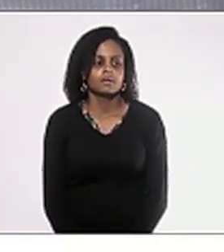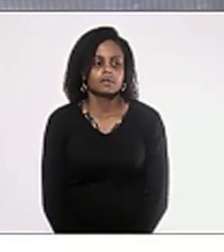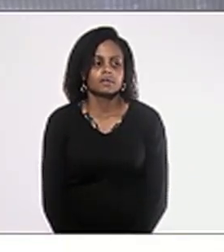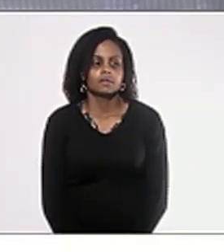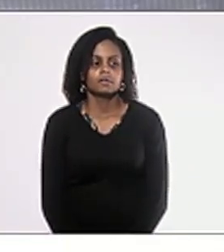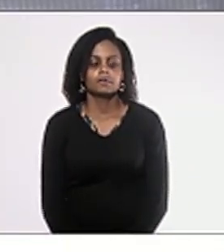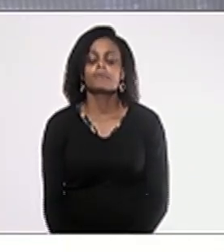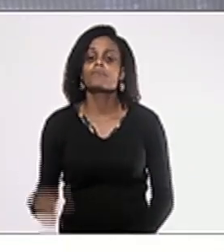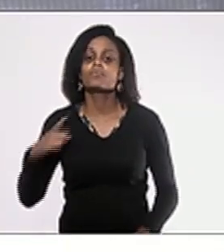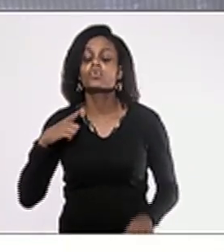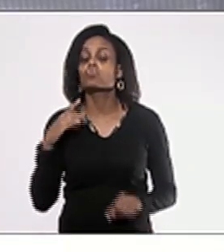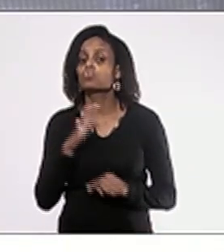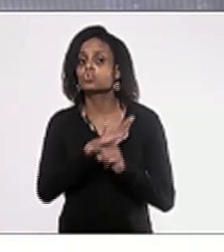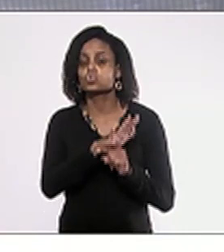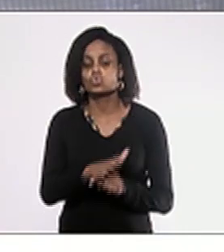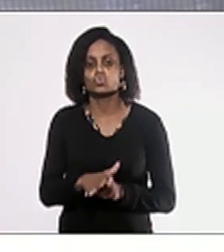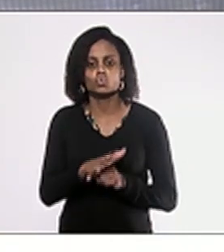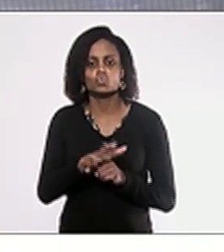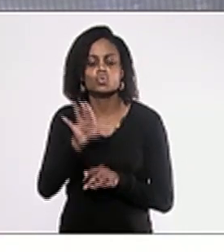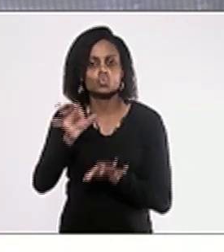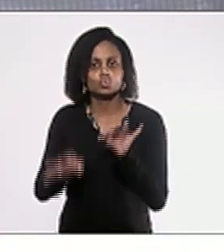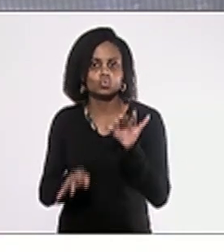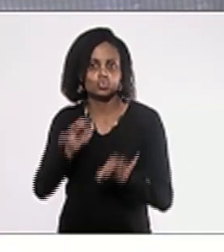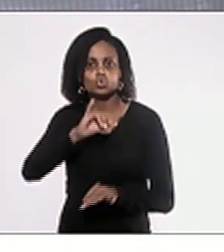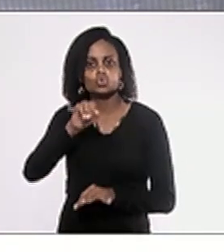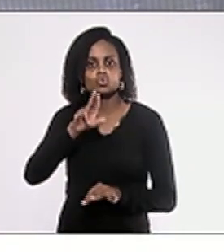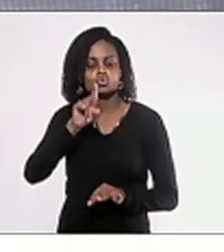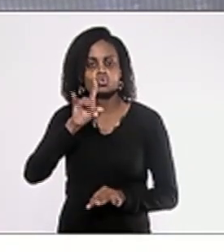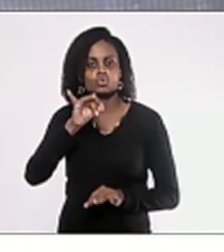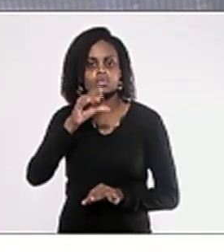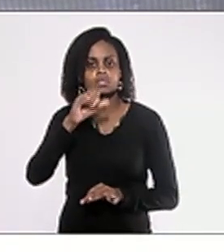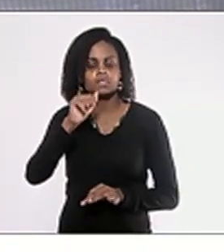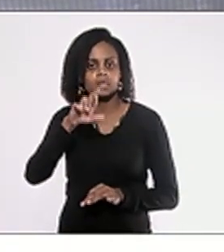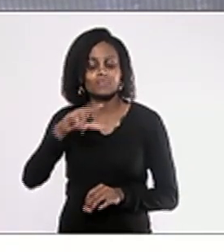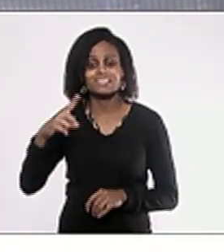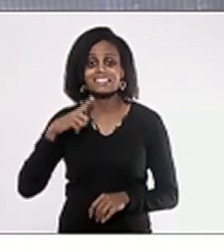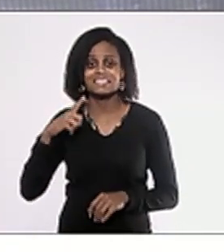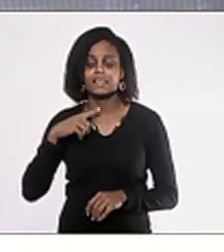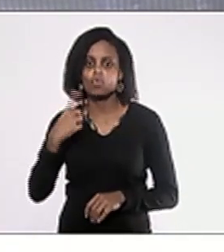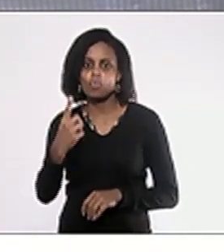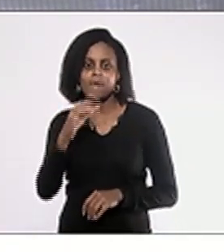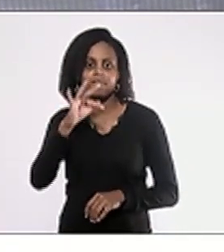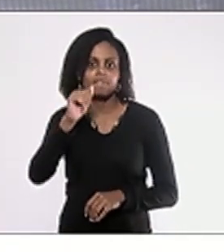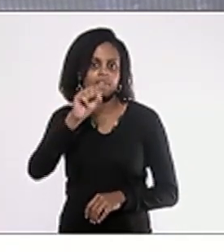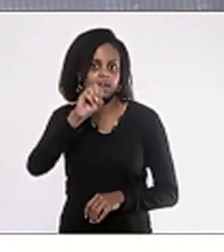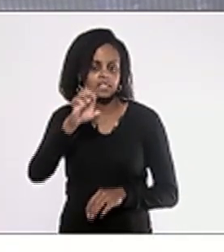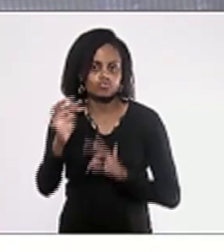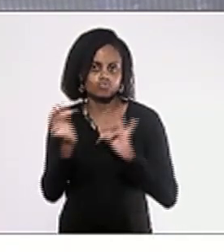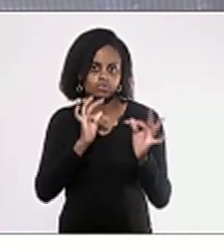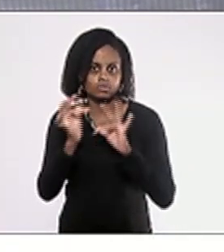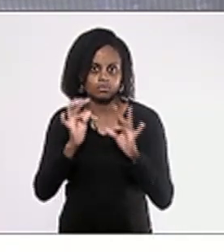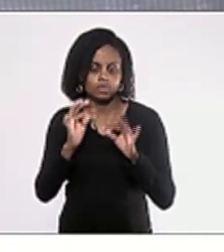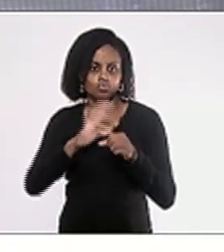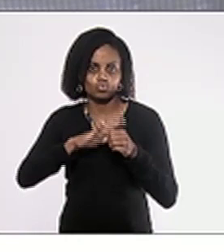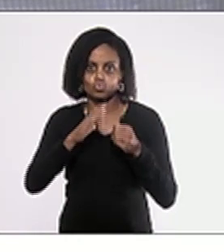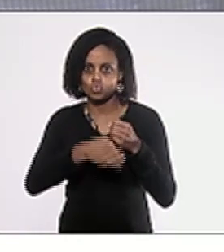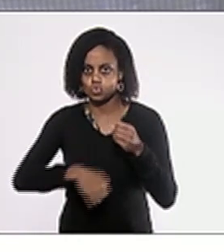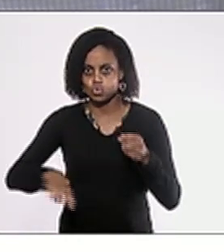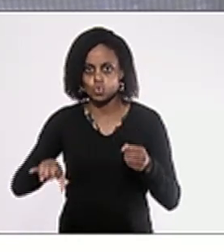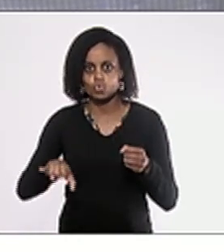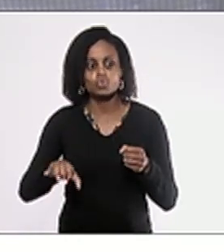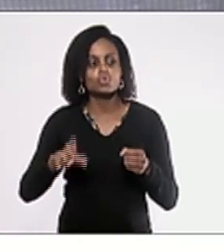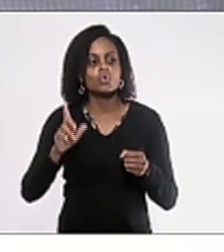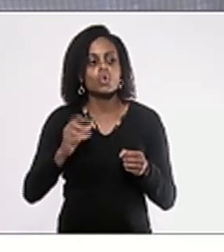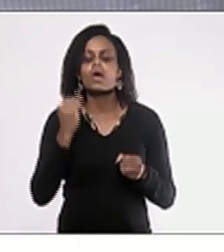amparo do posicionamento do judiciário que, se houver uma ou alguma das fases do tratamento de esgoto, da prestação do serviço de esgoto,